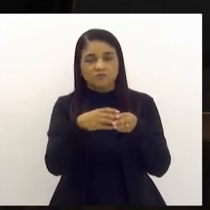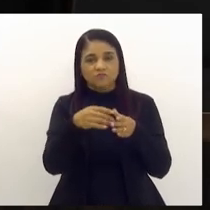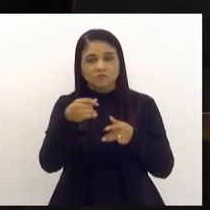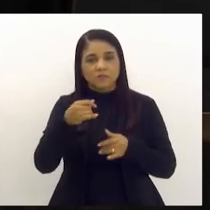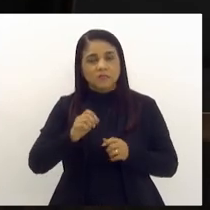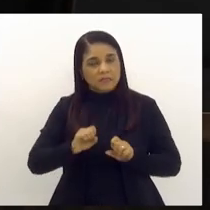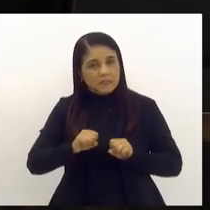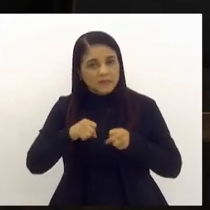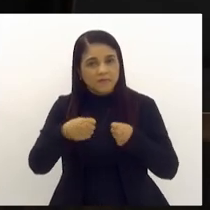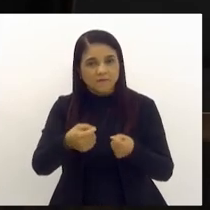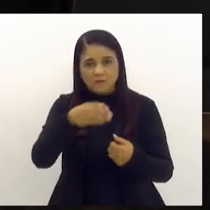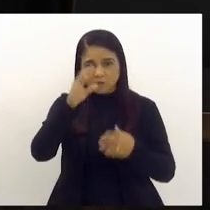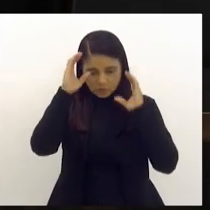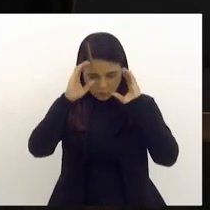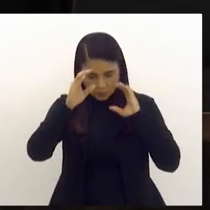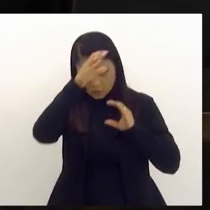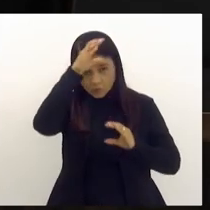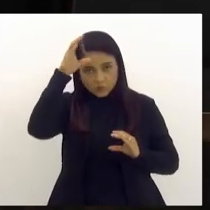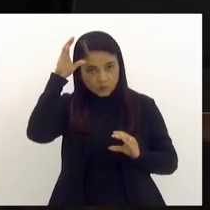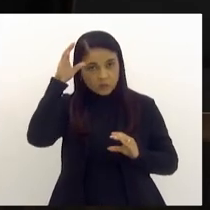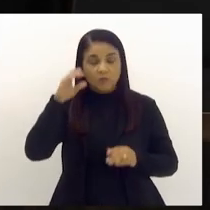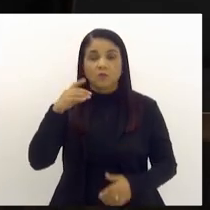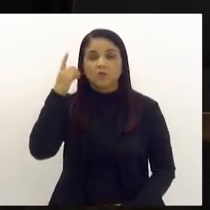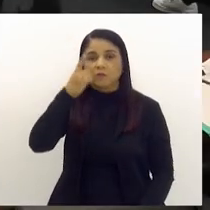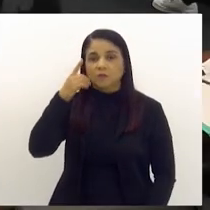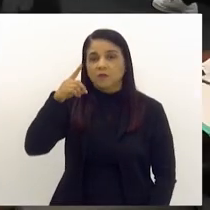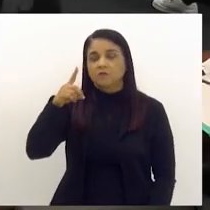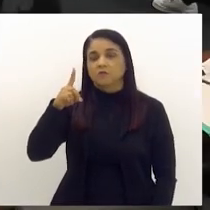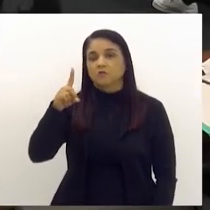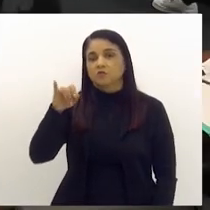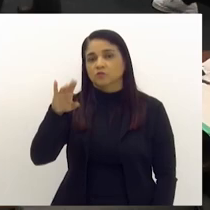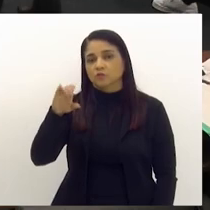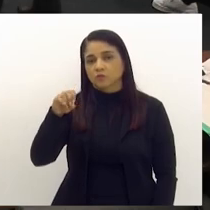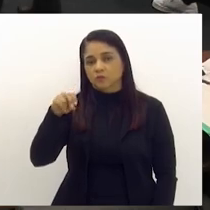Consumidor, deputado Dionísio Lins. Presidente,